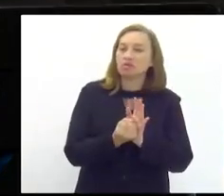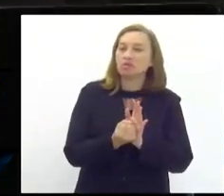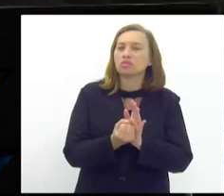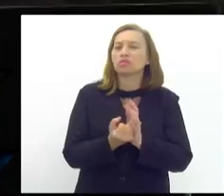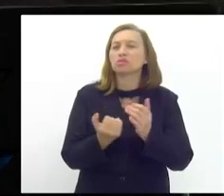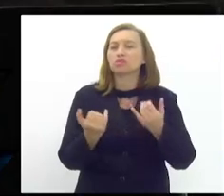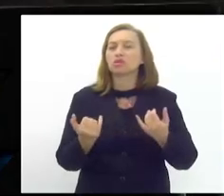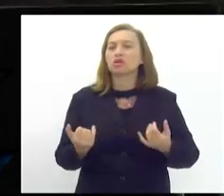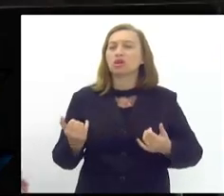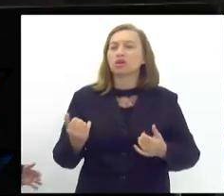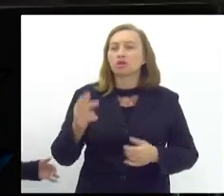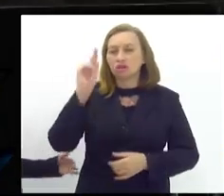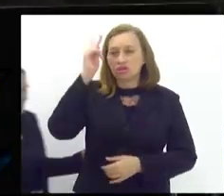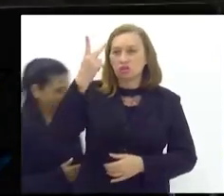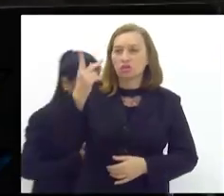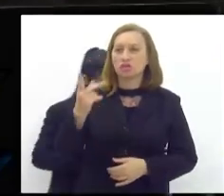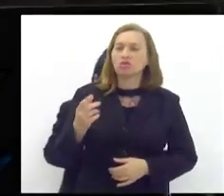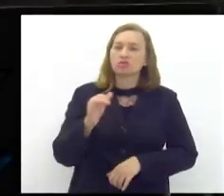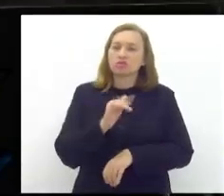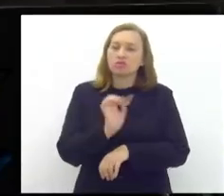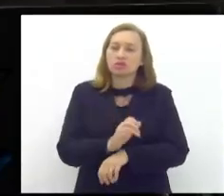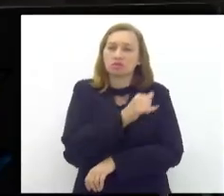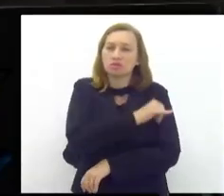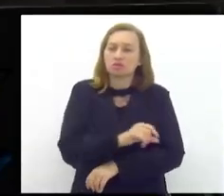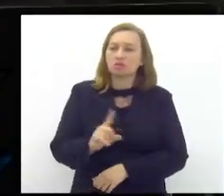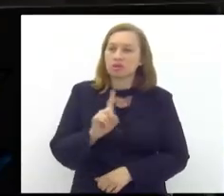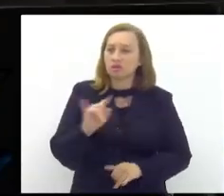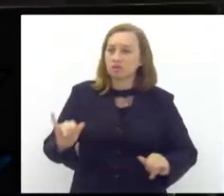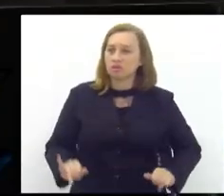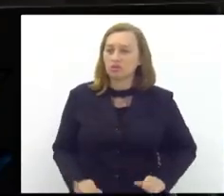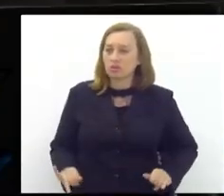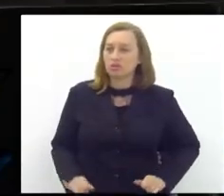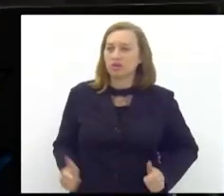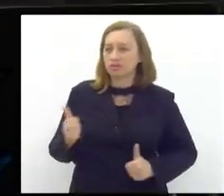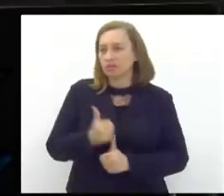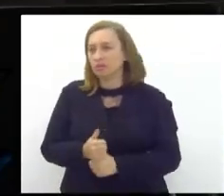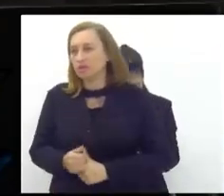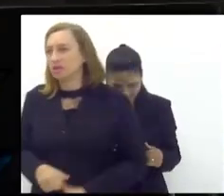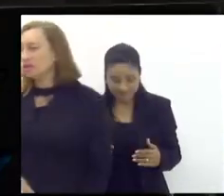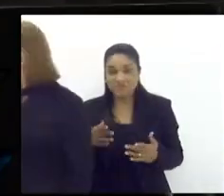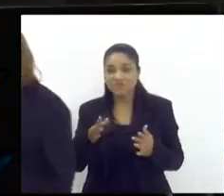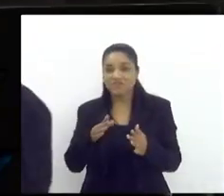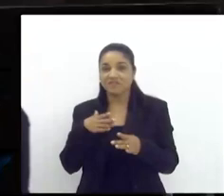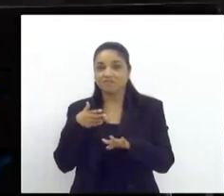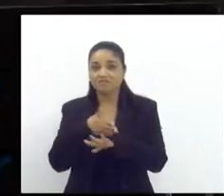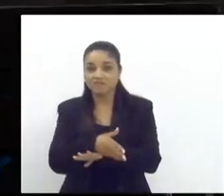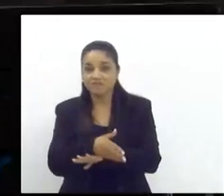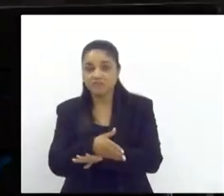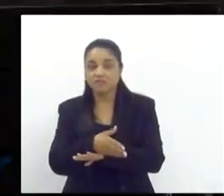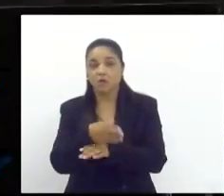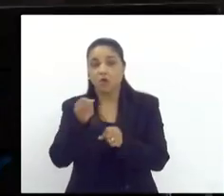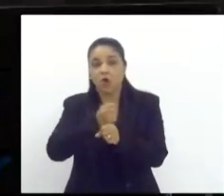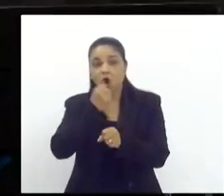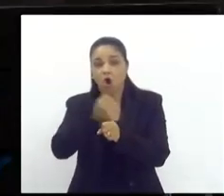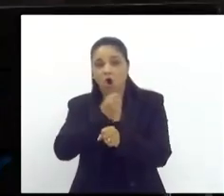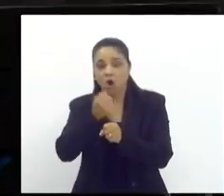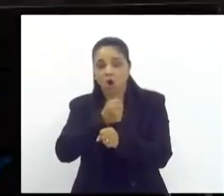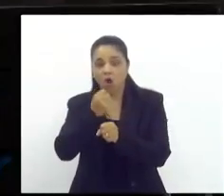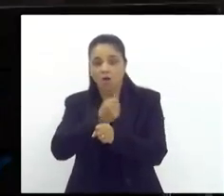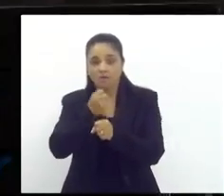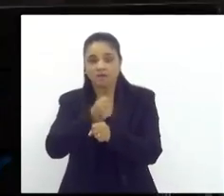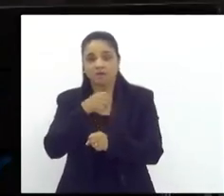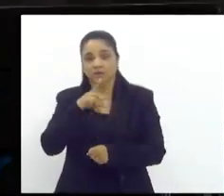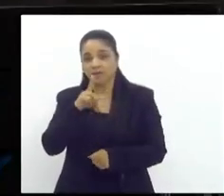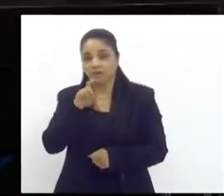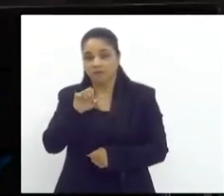do Rio de Janeiro ainda não sofreu a devida intervenção de obras do DER que